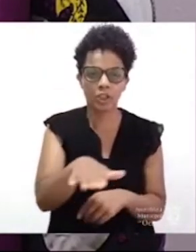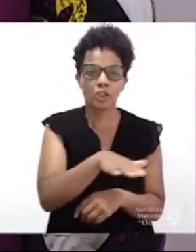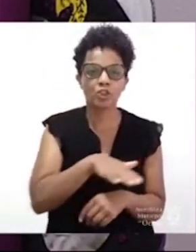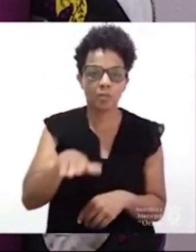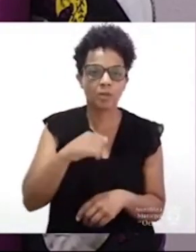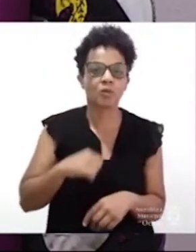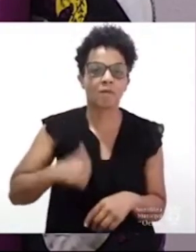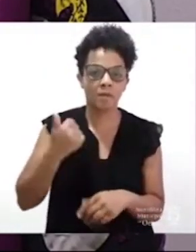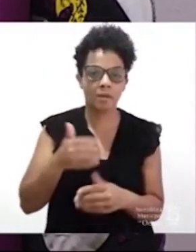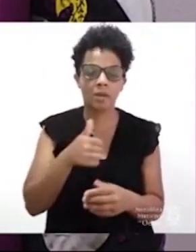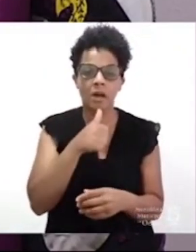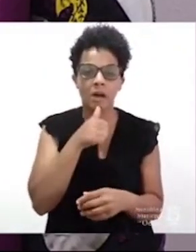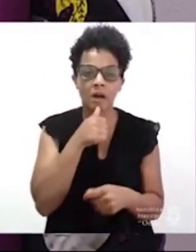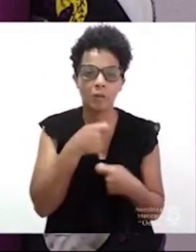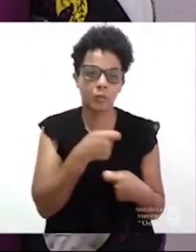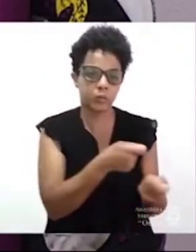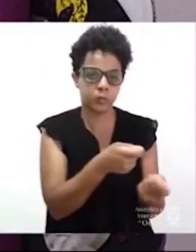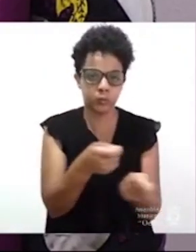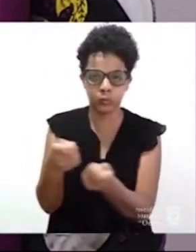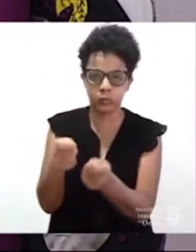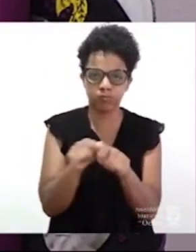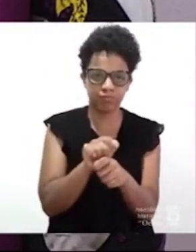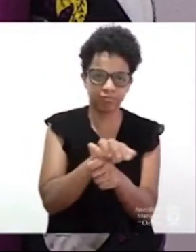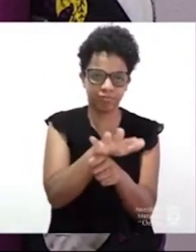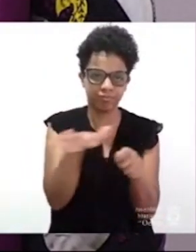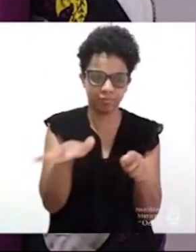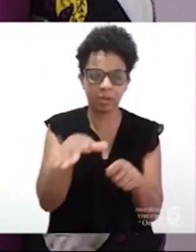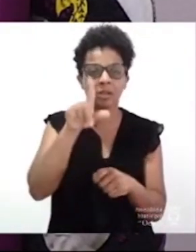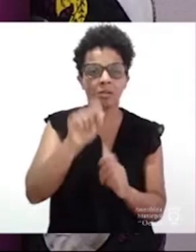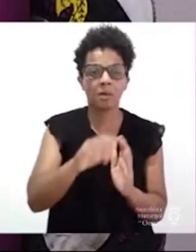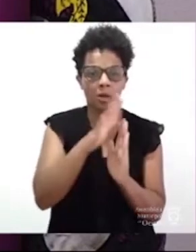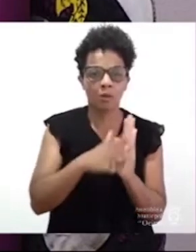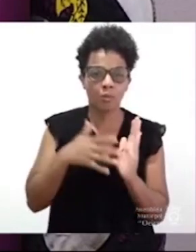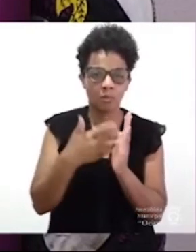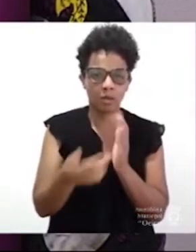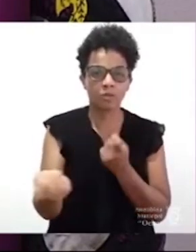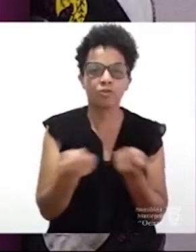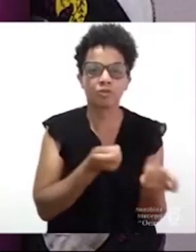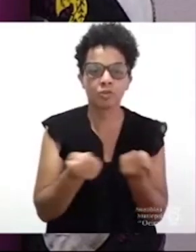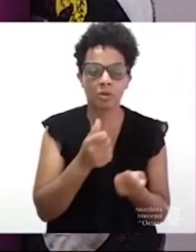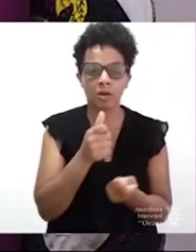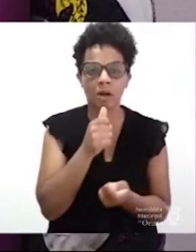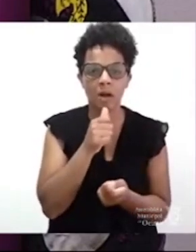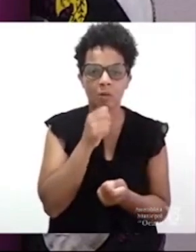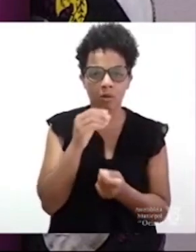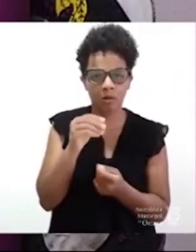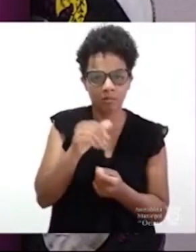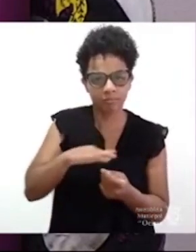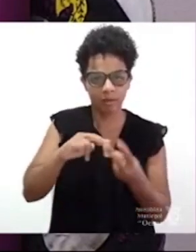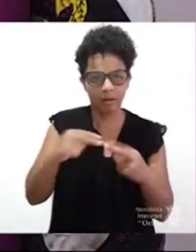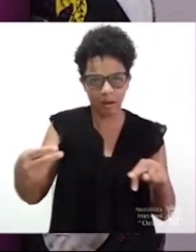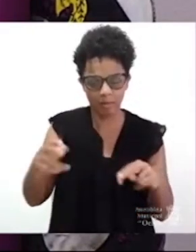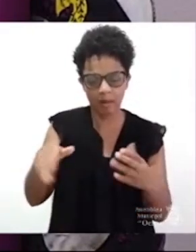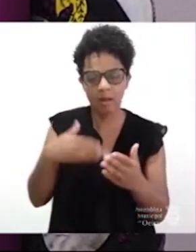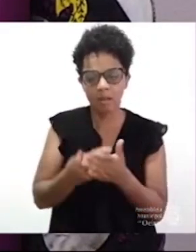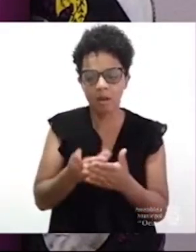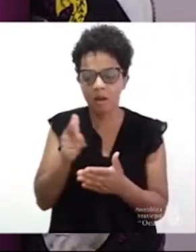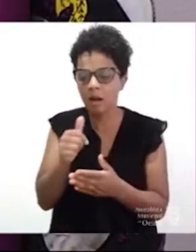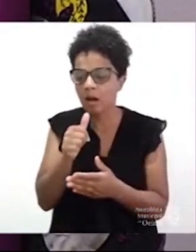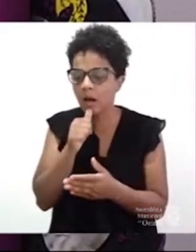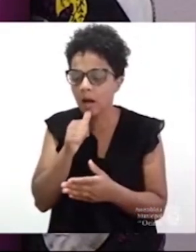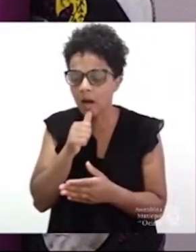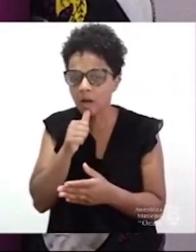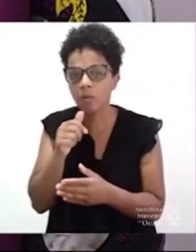No PAEC, lê-se, elaborar um plano de gestão de água municipal que preveja as possibilidades de reutilização das águas